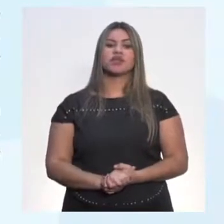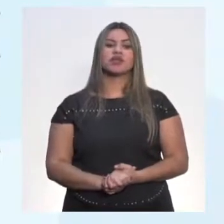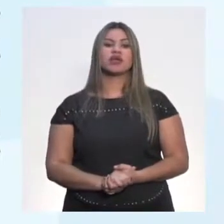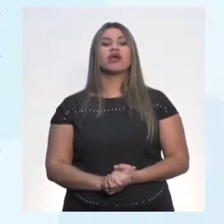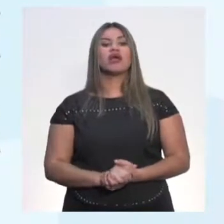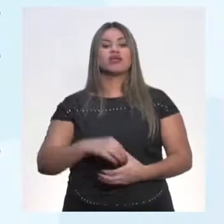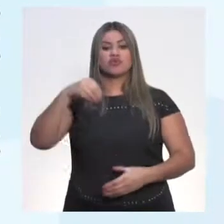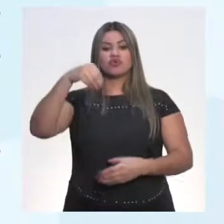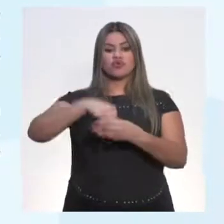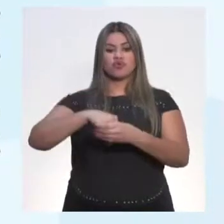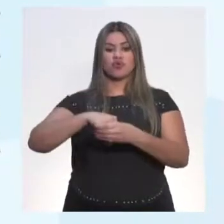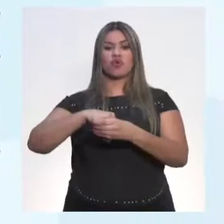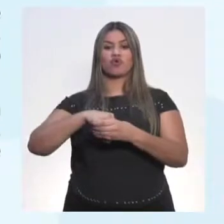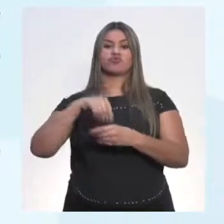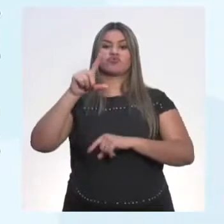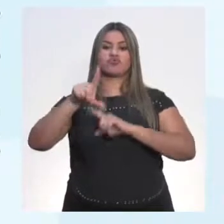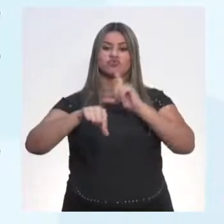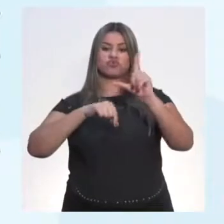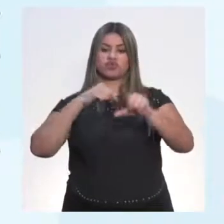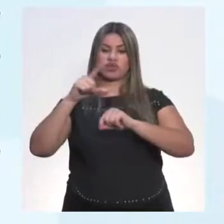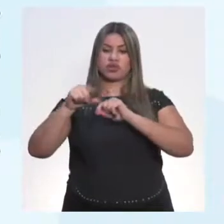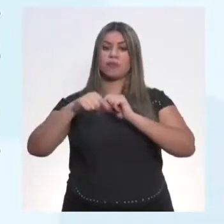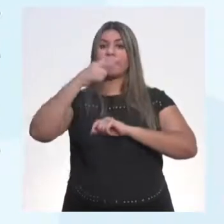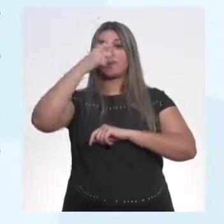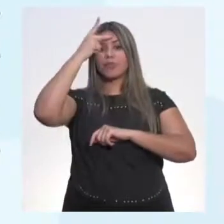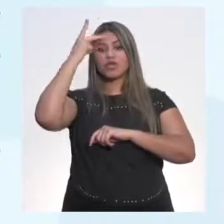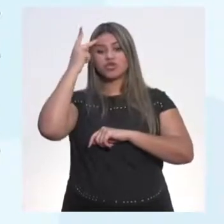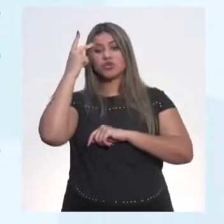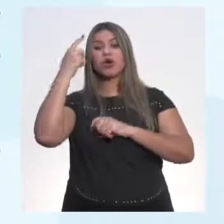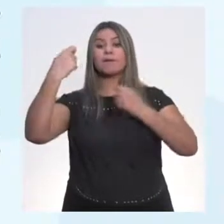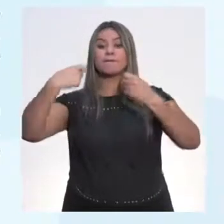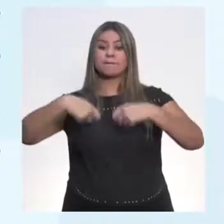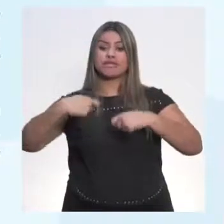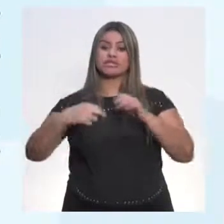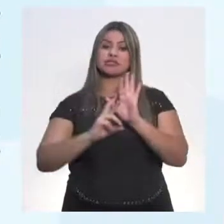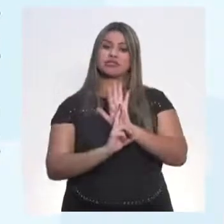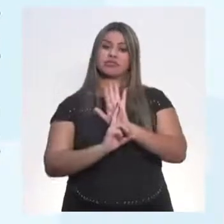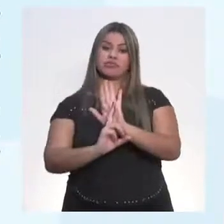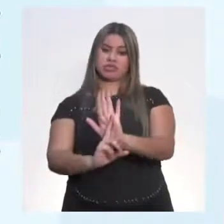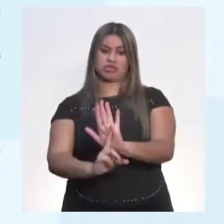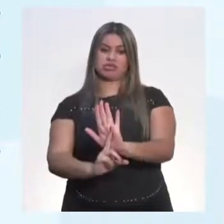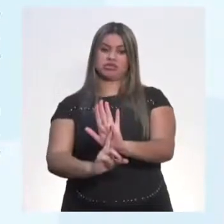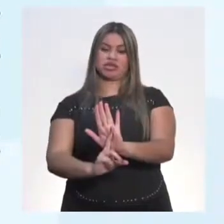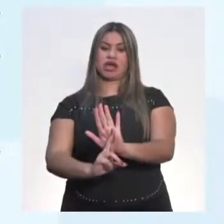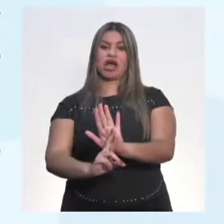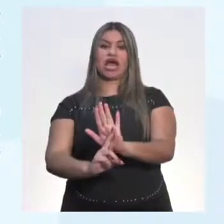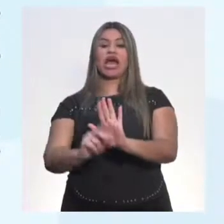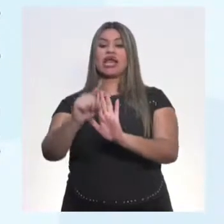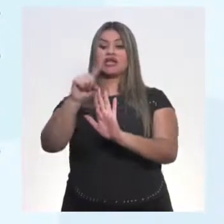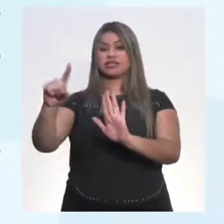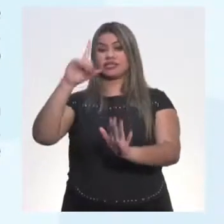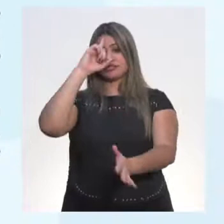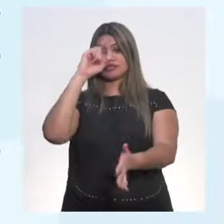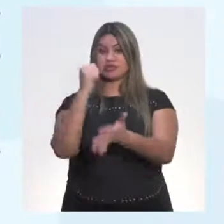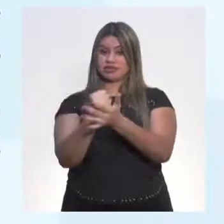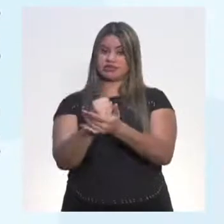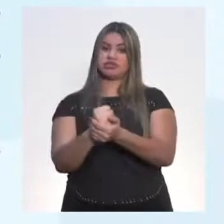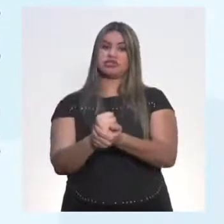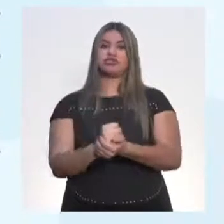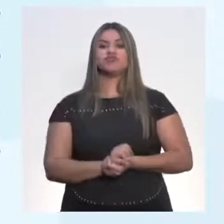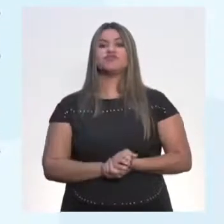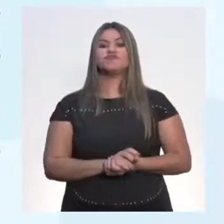escolhemos aquele que em tese deveria nos representar tomamos decisões em nosso nome o